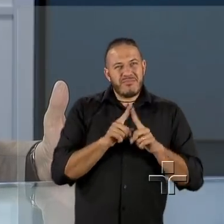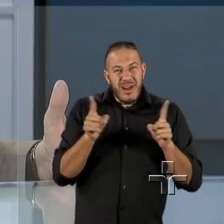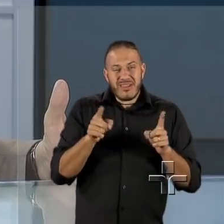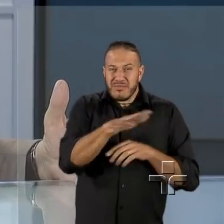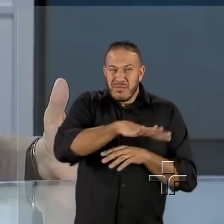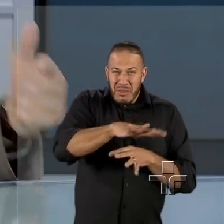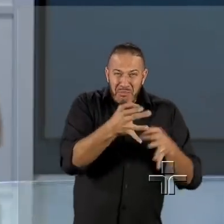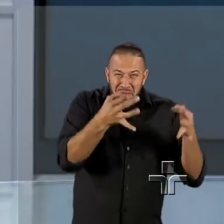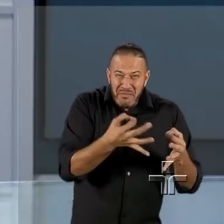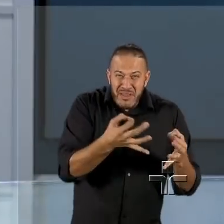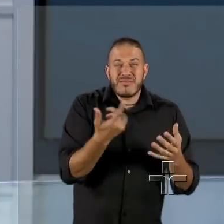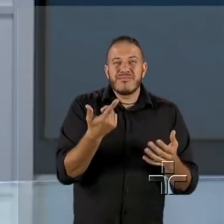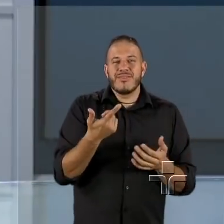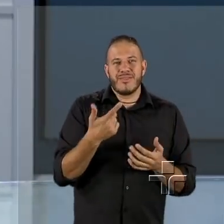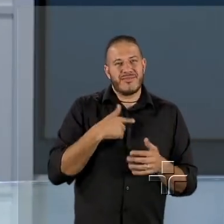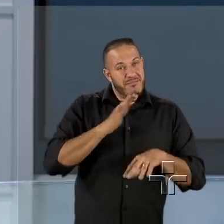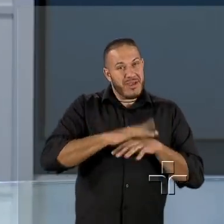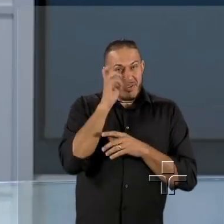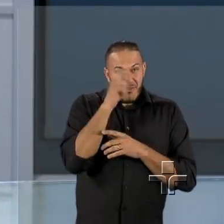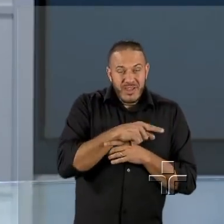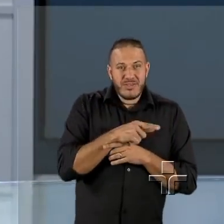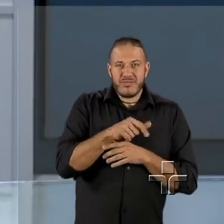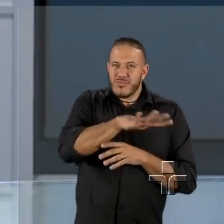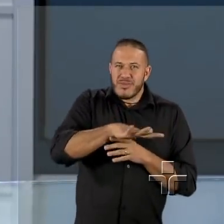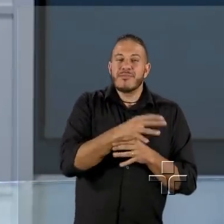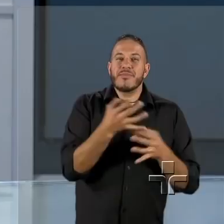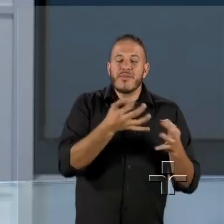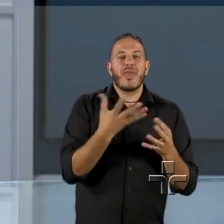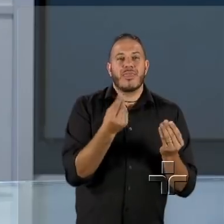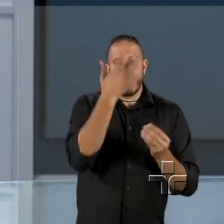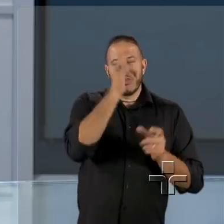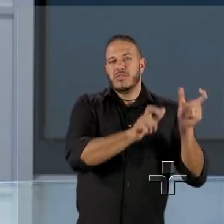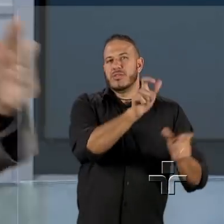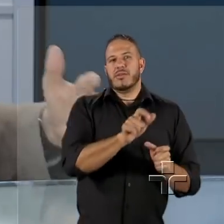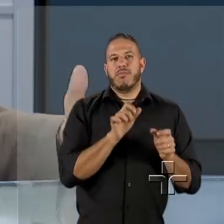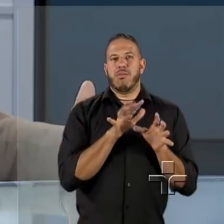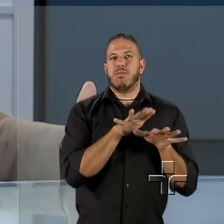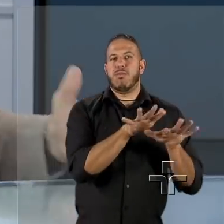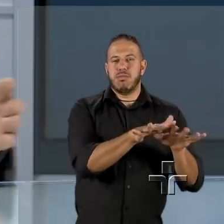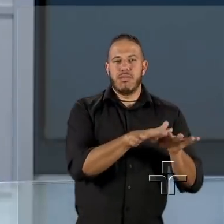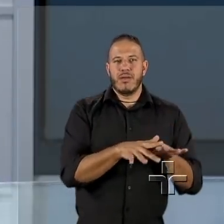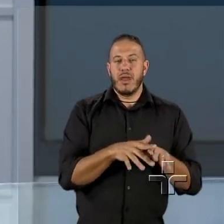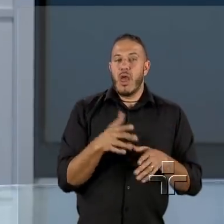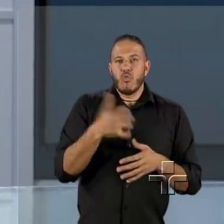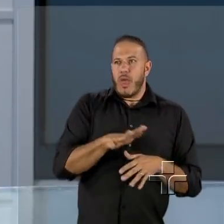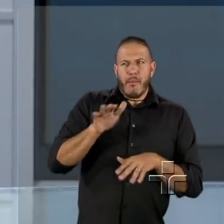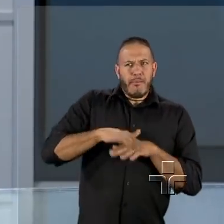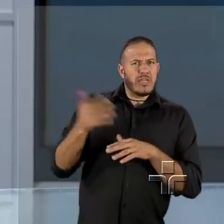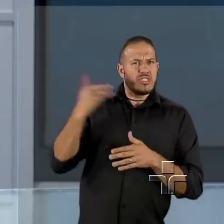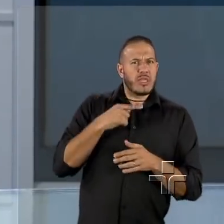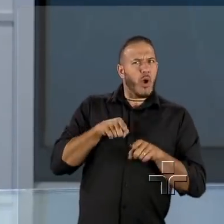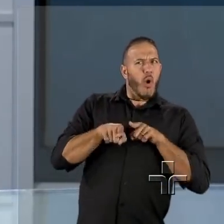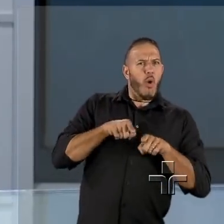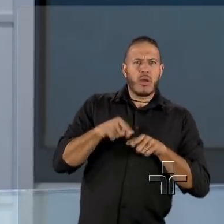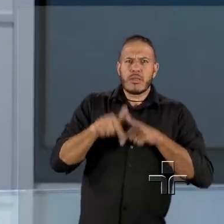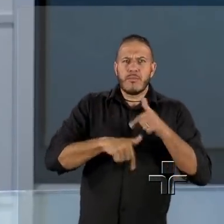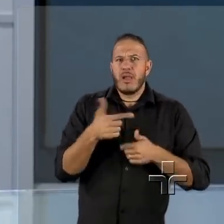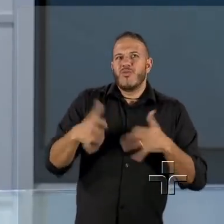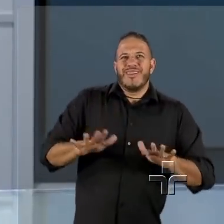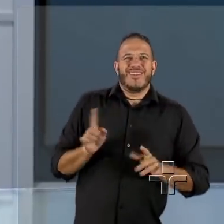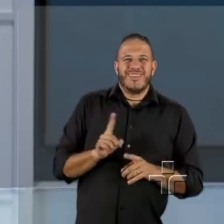no presente. Como você vê, Jorge da Cunha, é um dos nossos maiores problemas? Né? Não, eu acho que sempre foi um